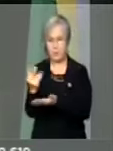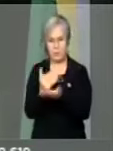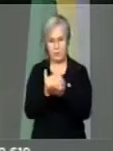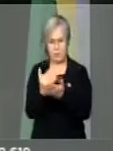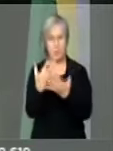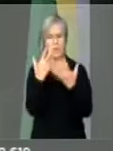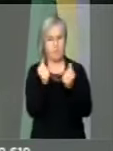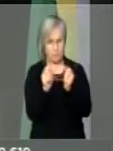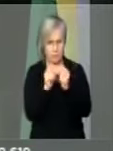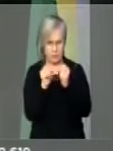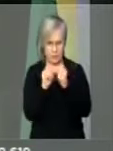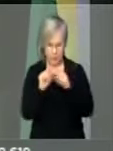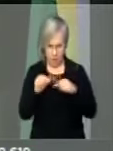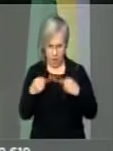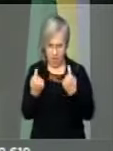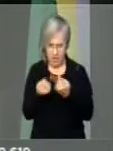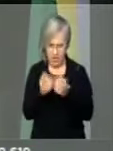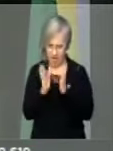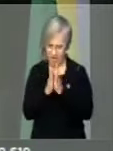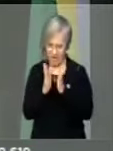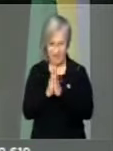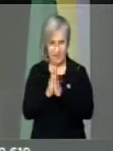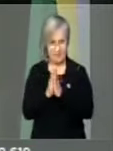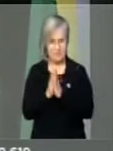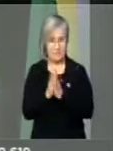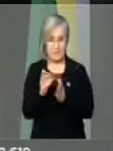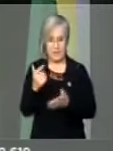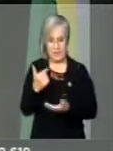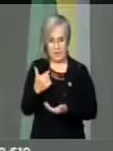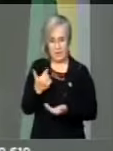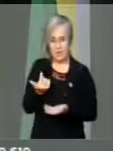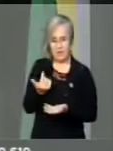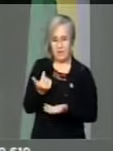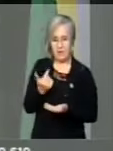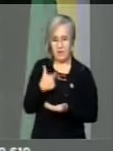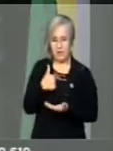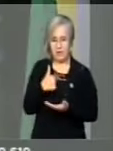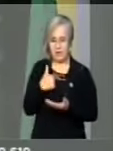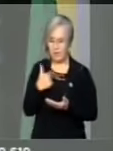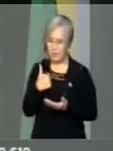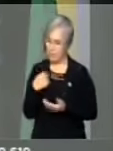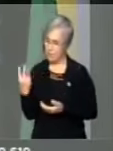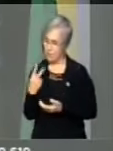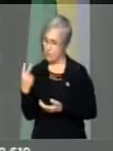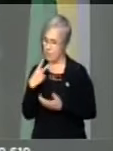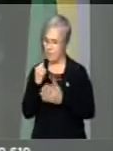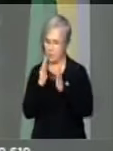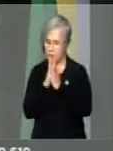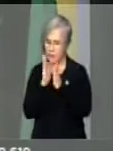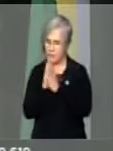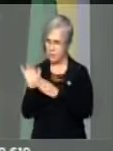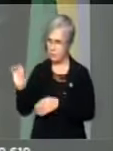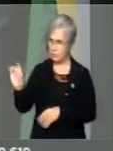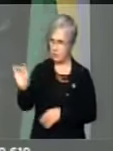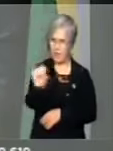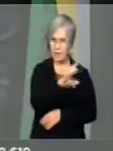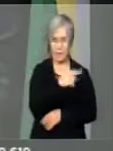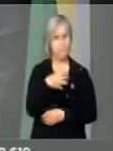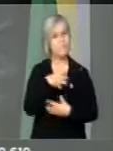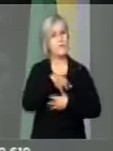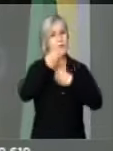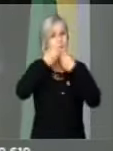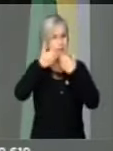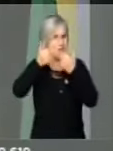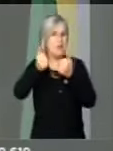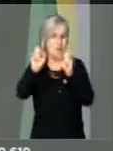olha, vamos fazer uma rodinha, né? E aí o Fernando dizendo, ali eu vou rezando, eu e a Margarete, a gente vai rezando por cada um, e a gente não entendia muito bem o que